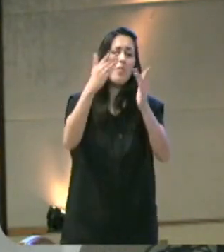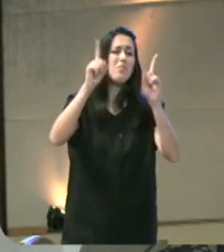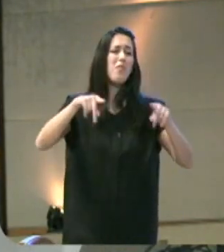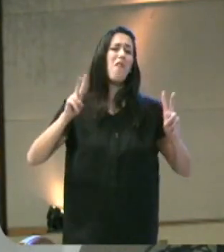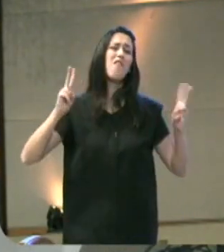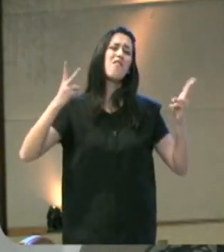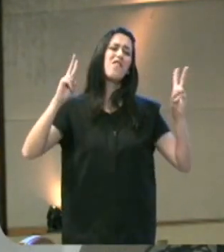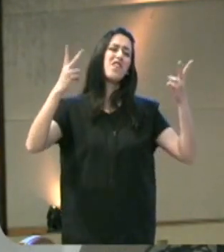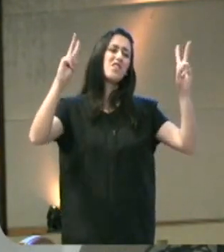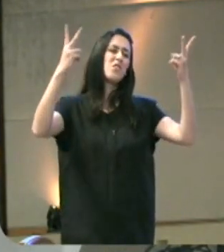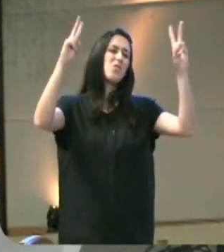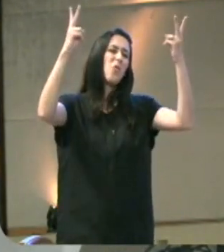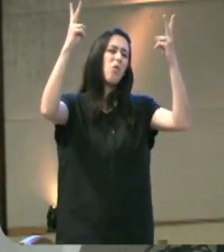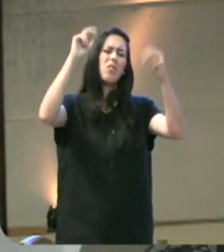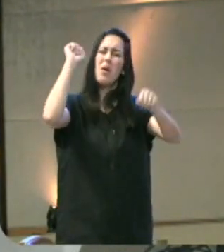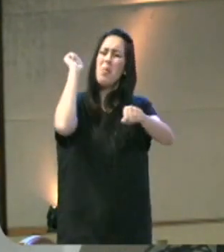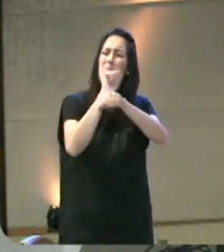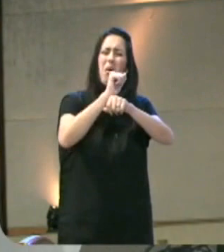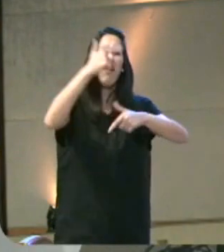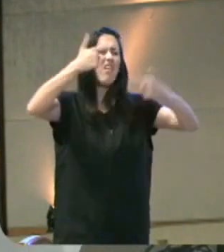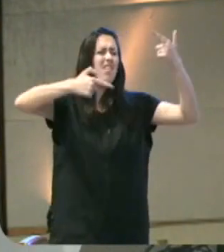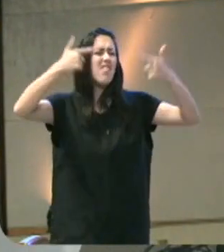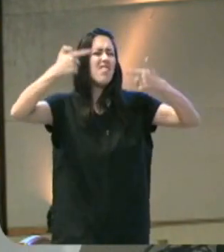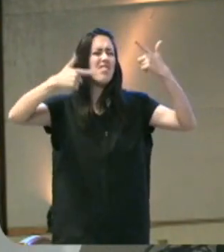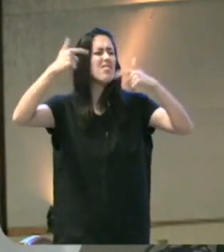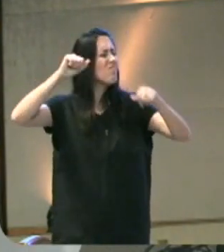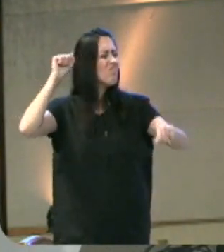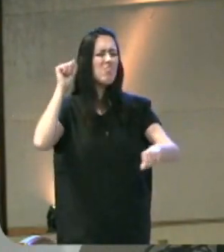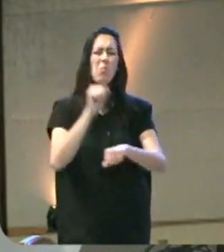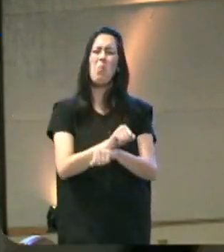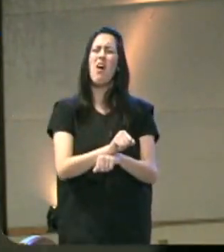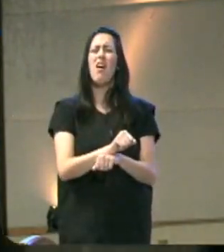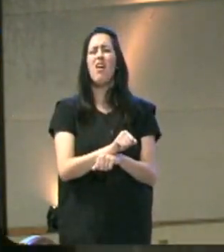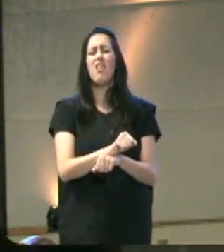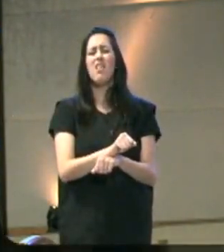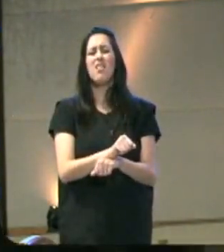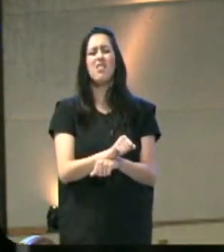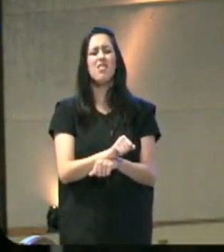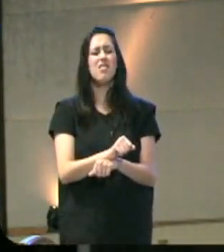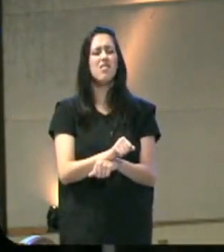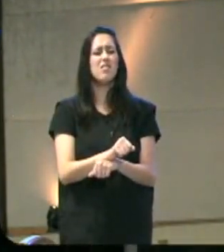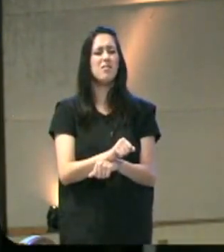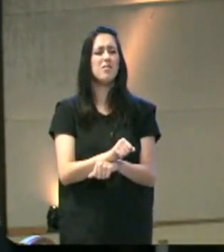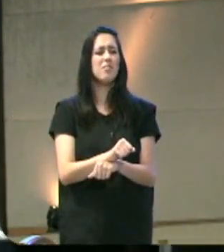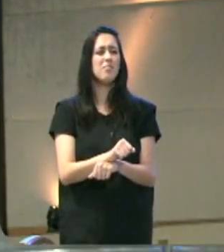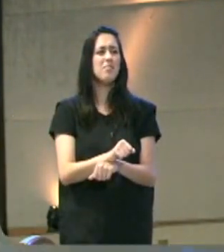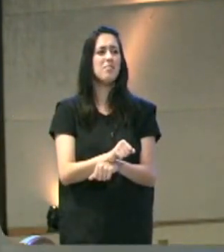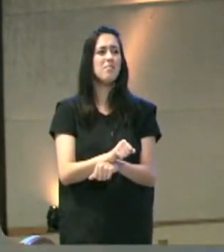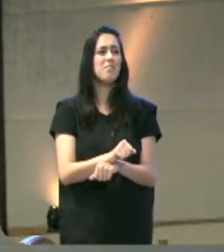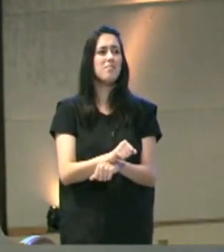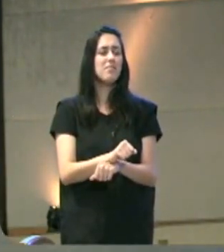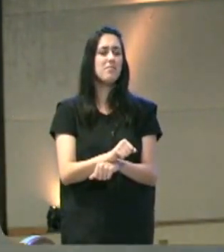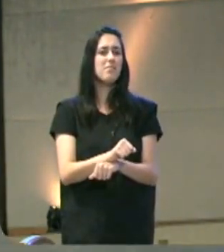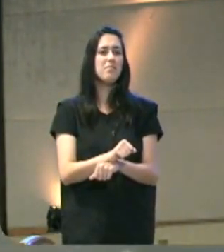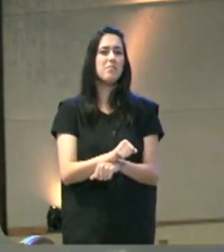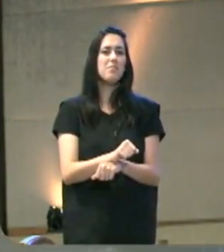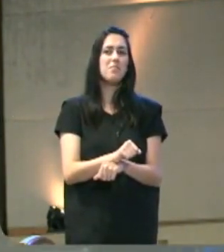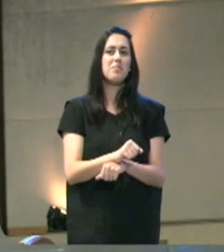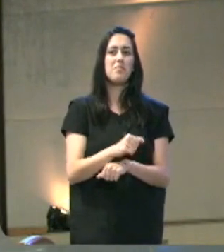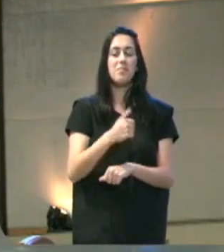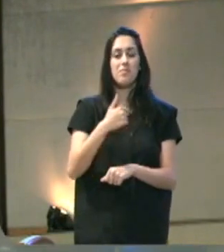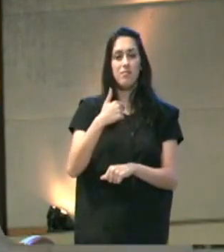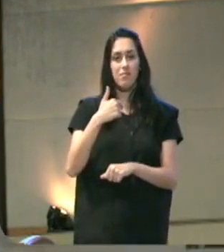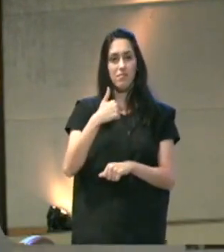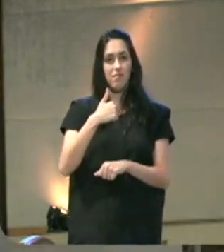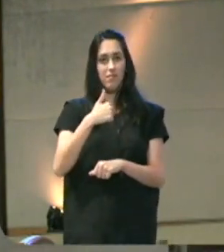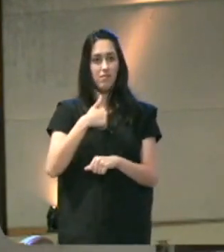que é acabar a guerra. Eu costumo, às vezes, conversar com pessoas que